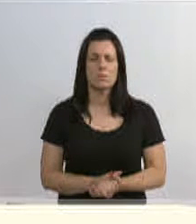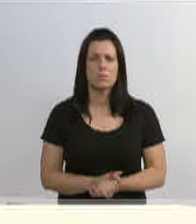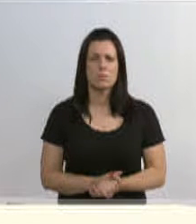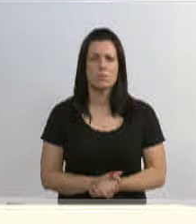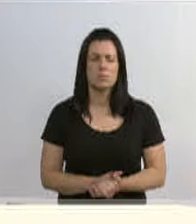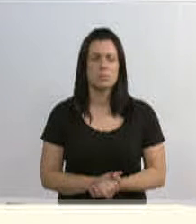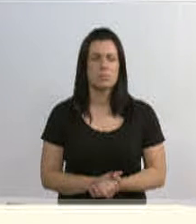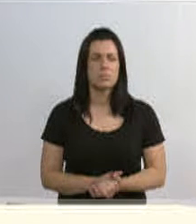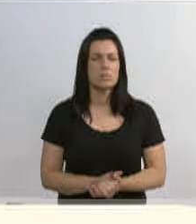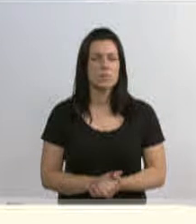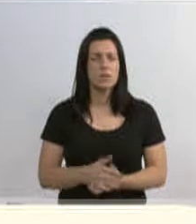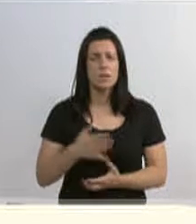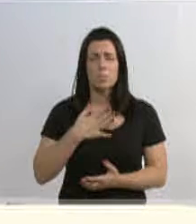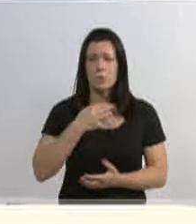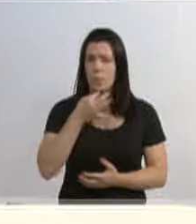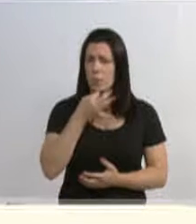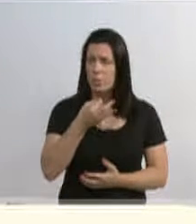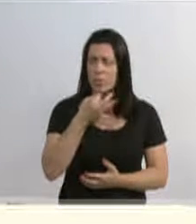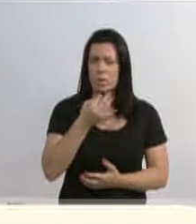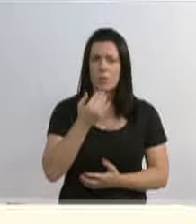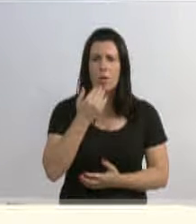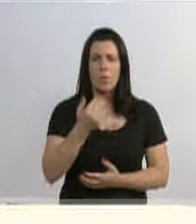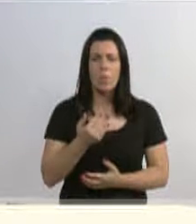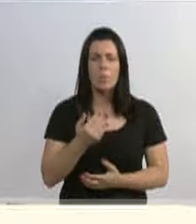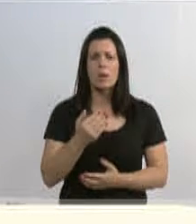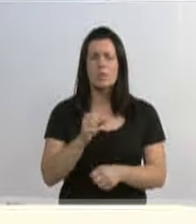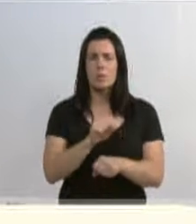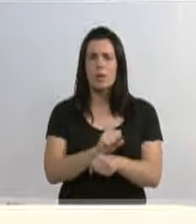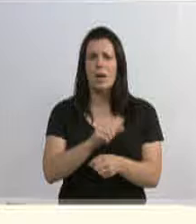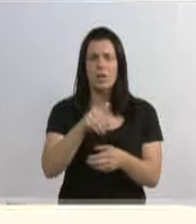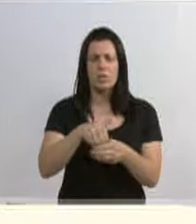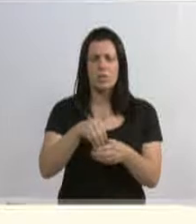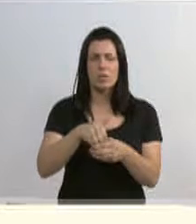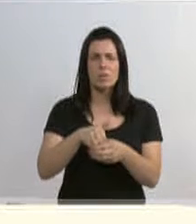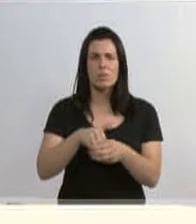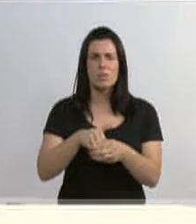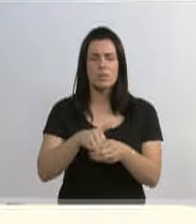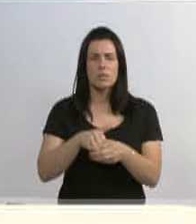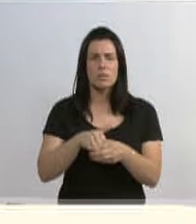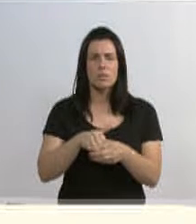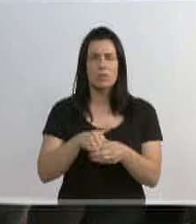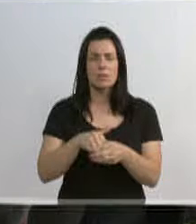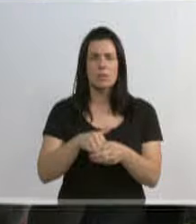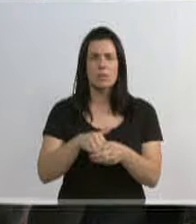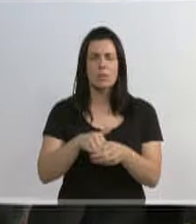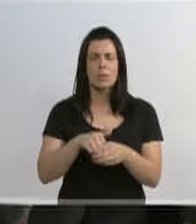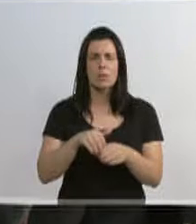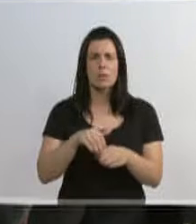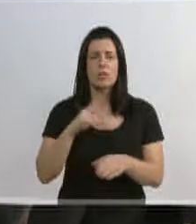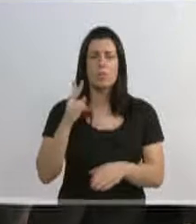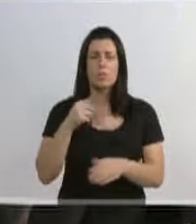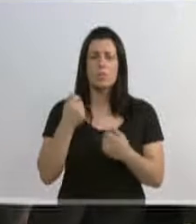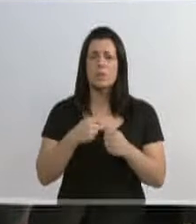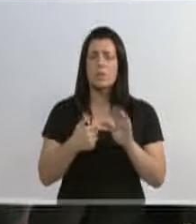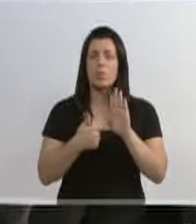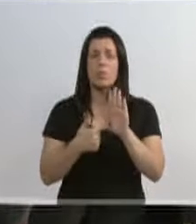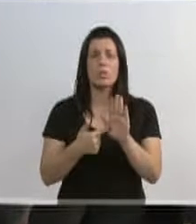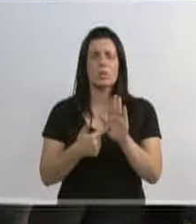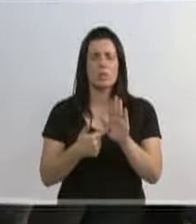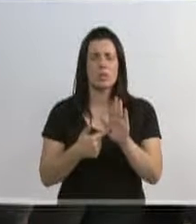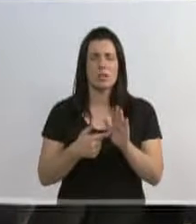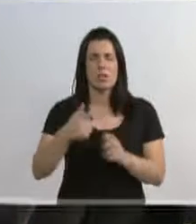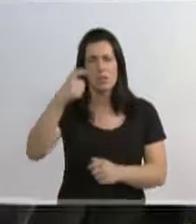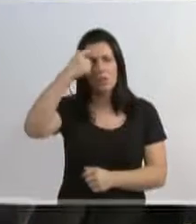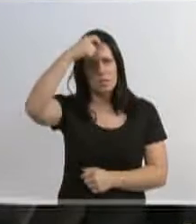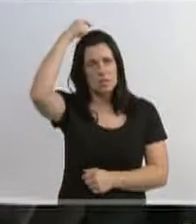Eu sugiro e solicito que suspenda a votação. É que os vereadores precisam fazer um gesto para que a gente veja. Ok. O vereador